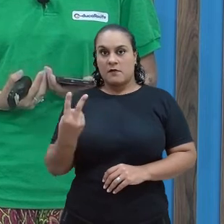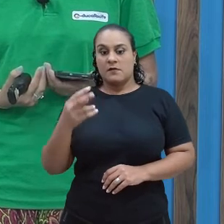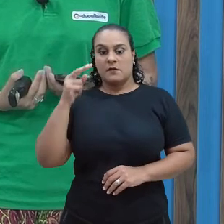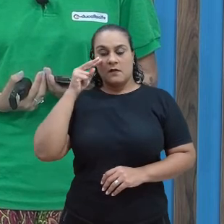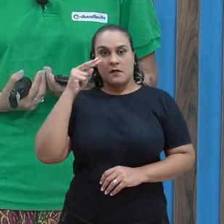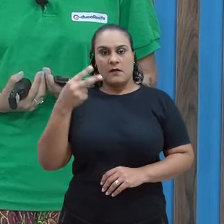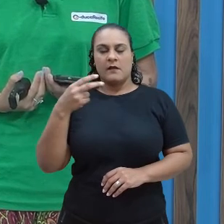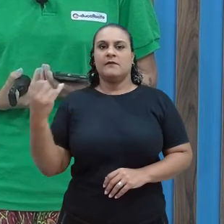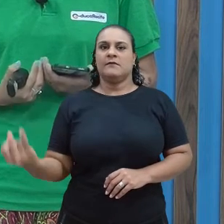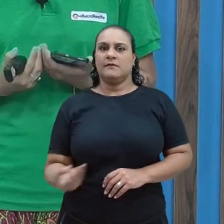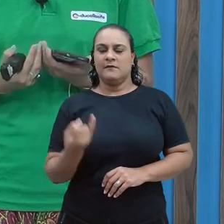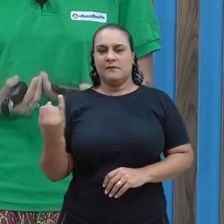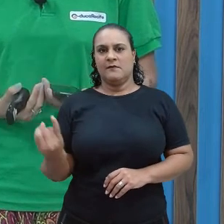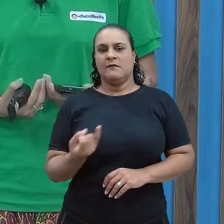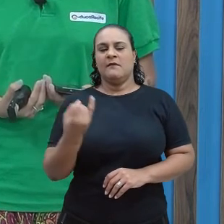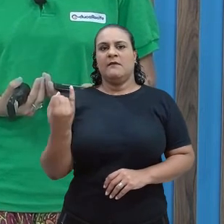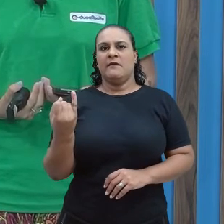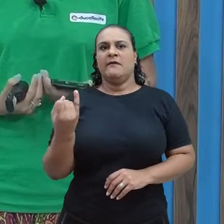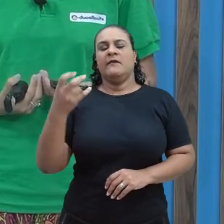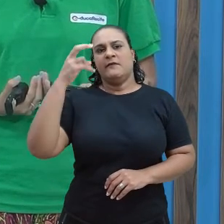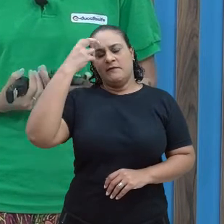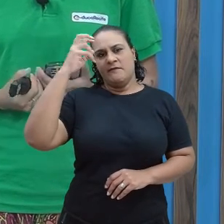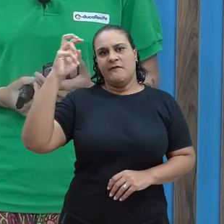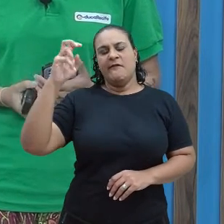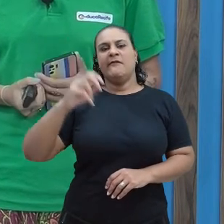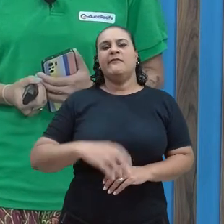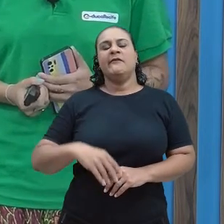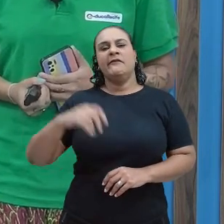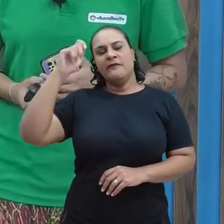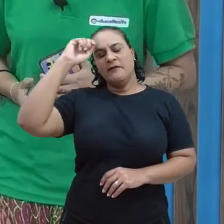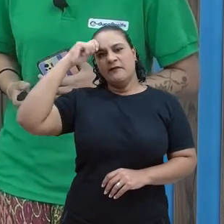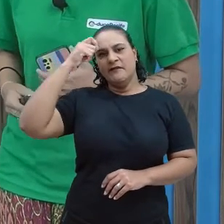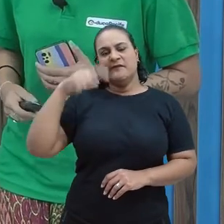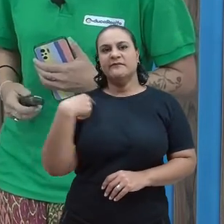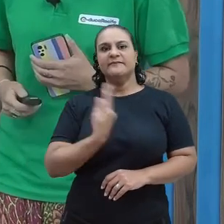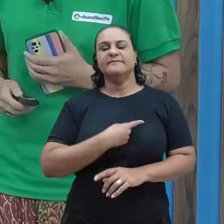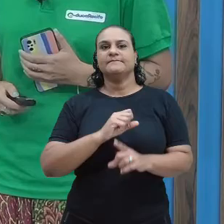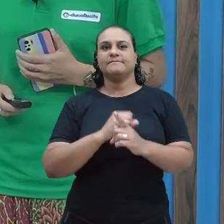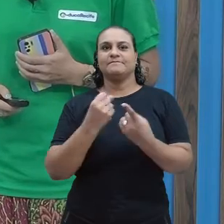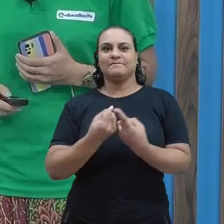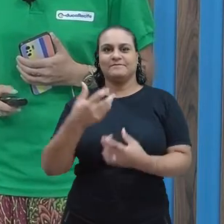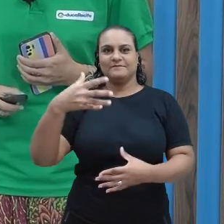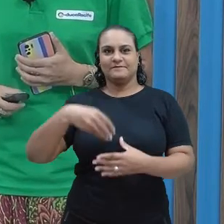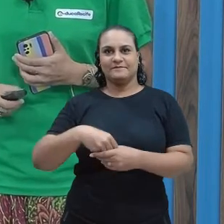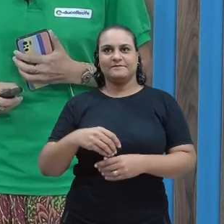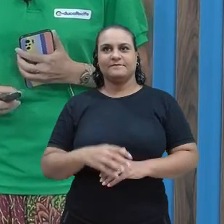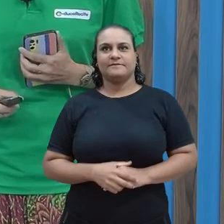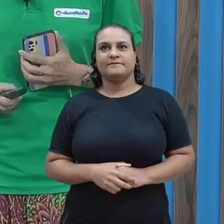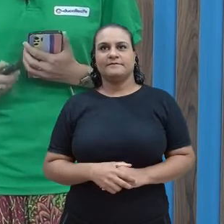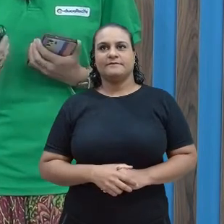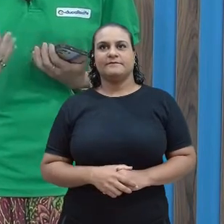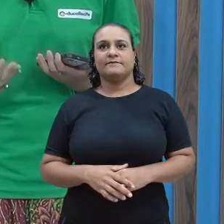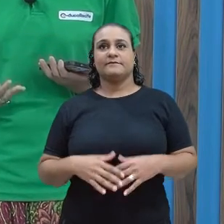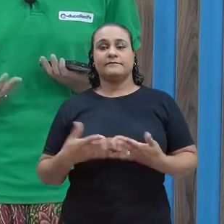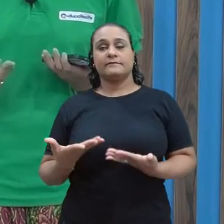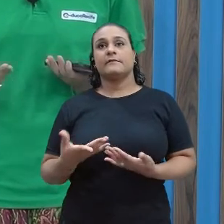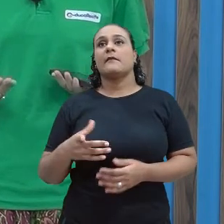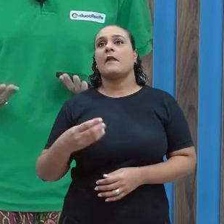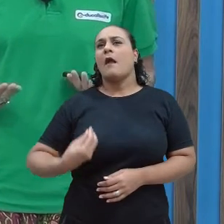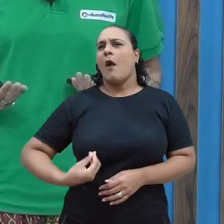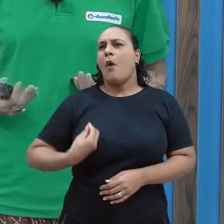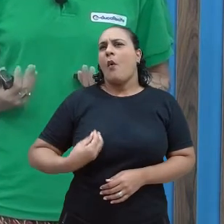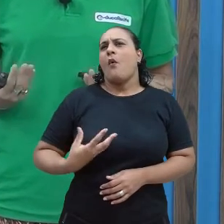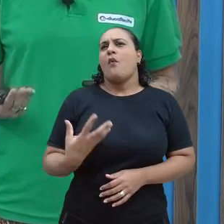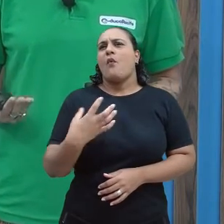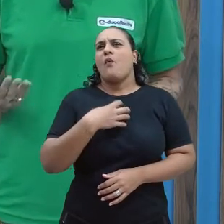a importância da cultura negra na nossa sociedade. Bom, existe uma